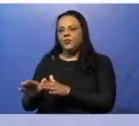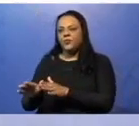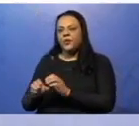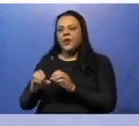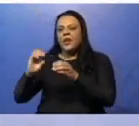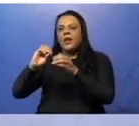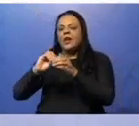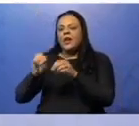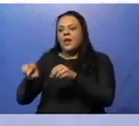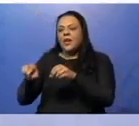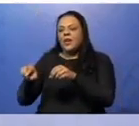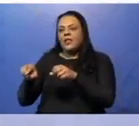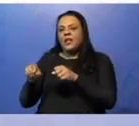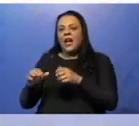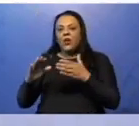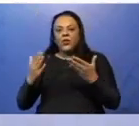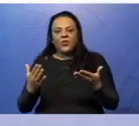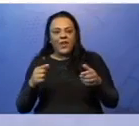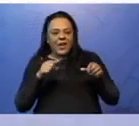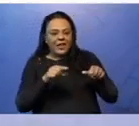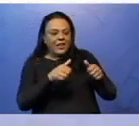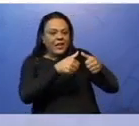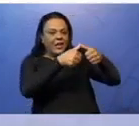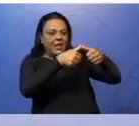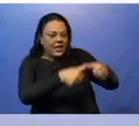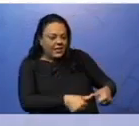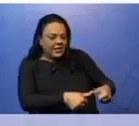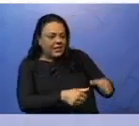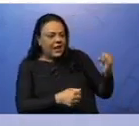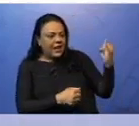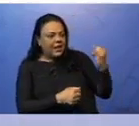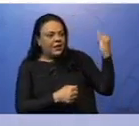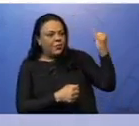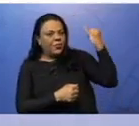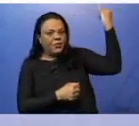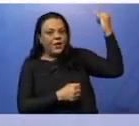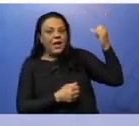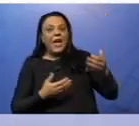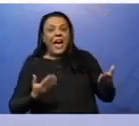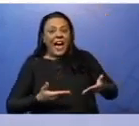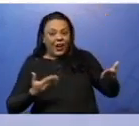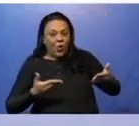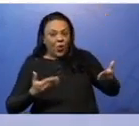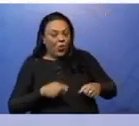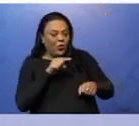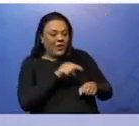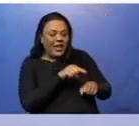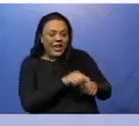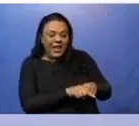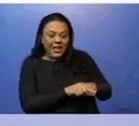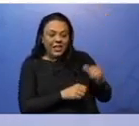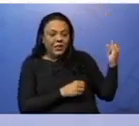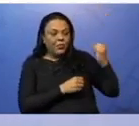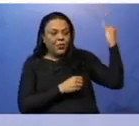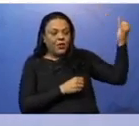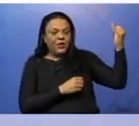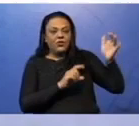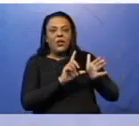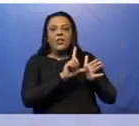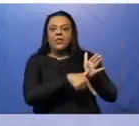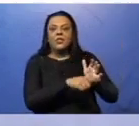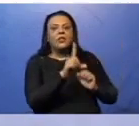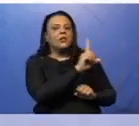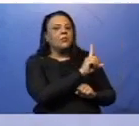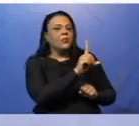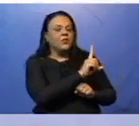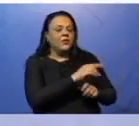Agora, se eu digo que ele está importante, aí é temporário. Naquele momento ele está, mas ele não é. Por isso que quando alguém às vezes